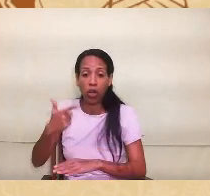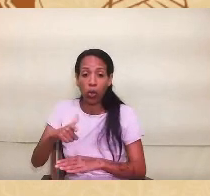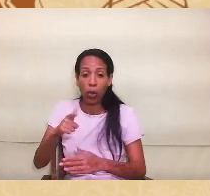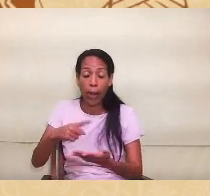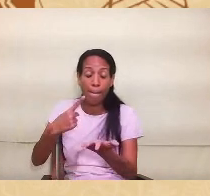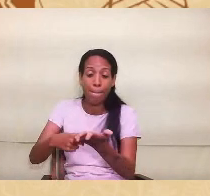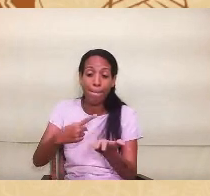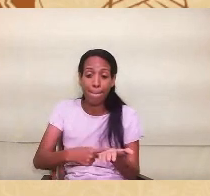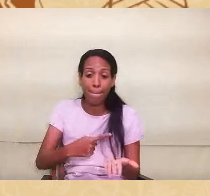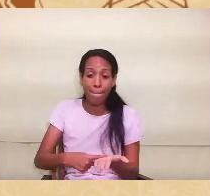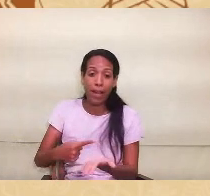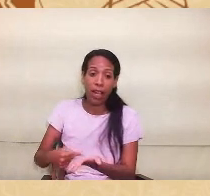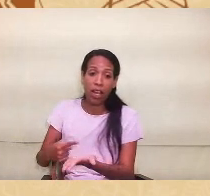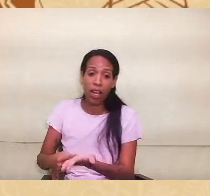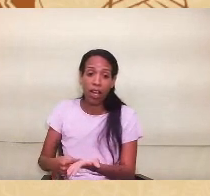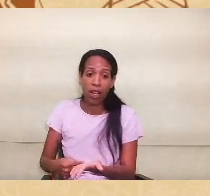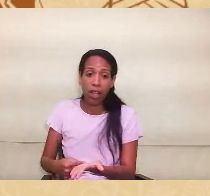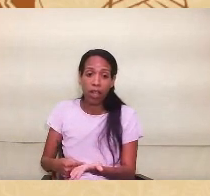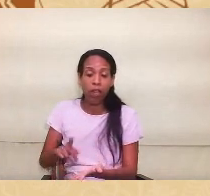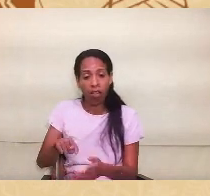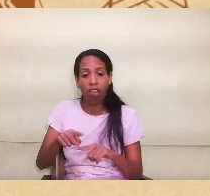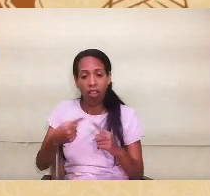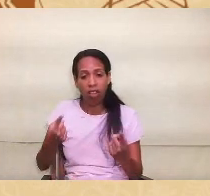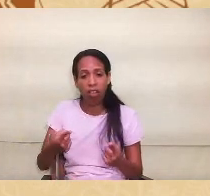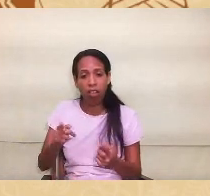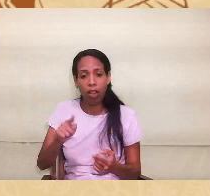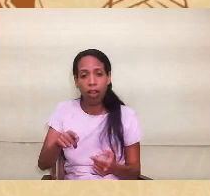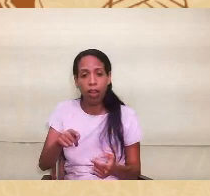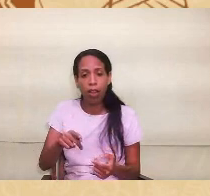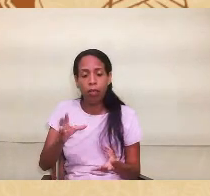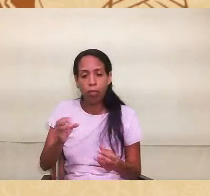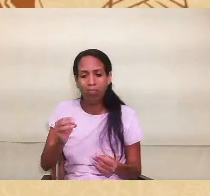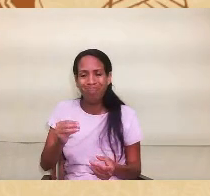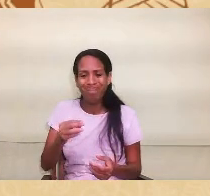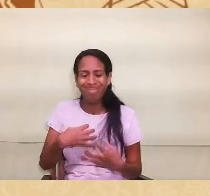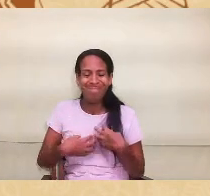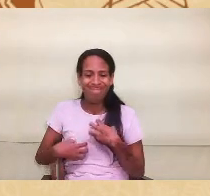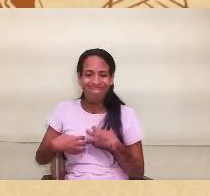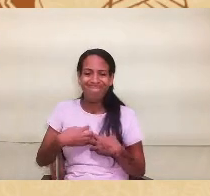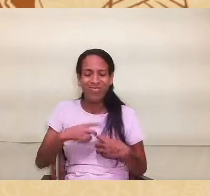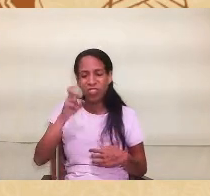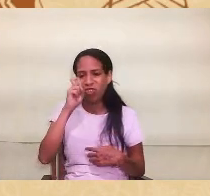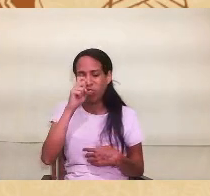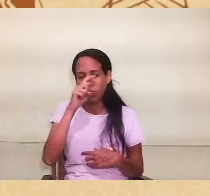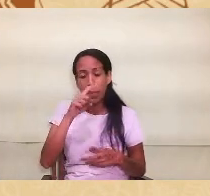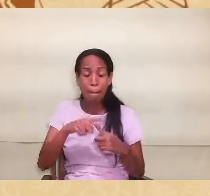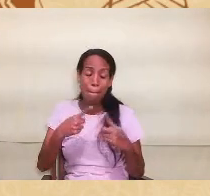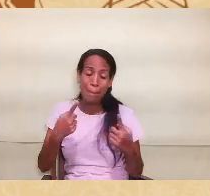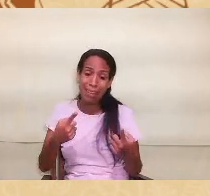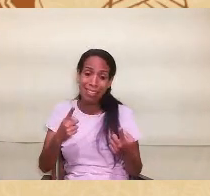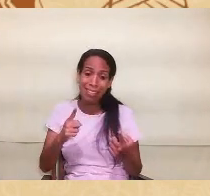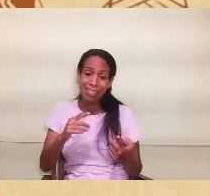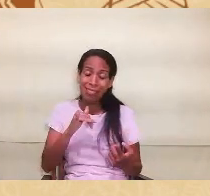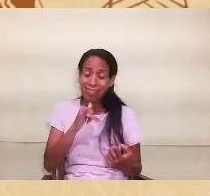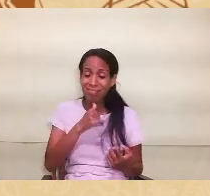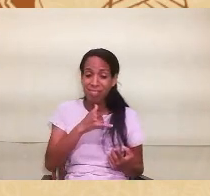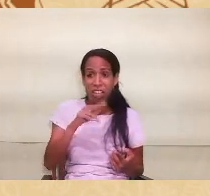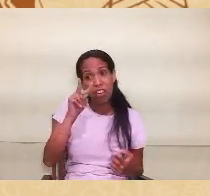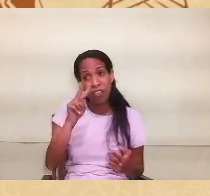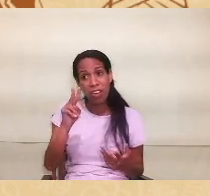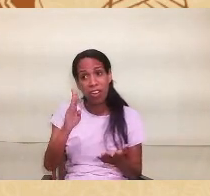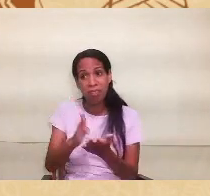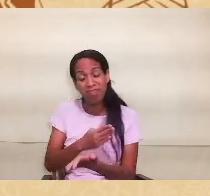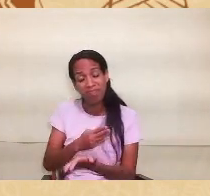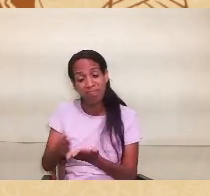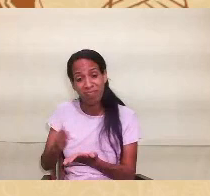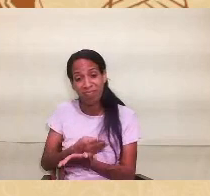gente autodemarcou. Então é isso, por isso que é uma situação complicada. Infelizmente, por vezes eu vejo alguns parentes, não